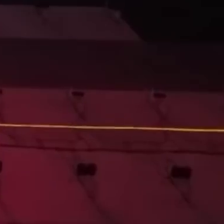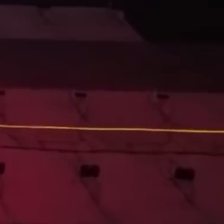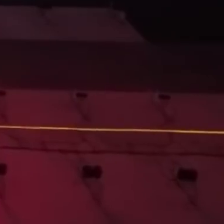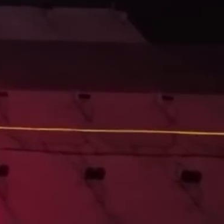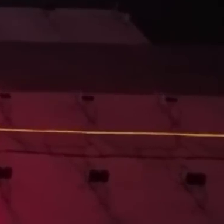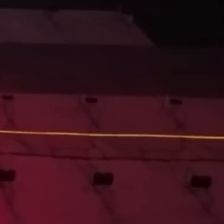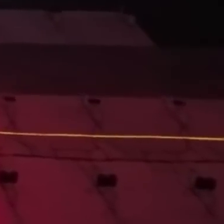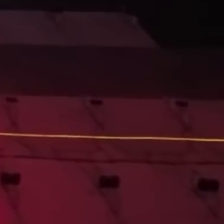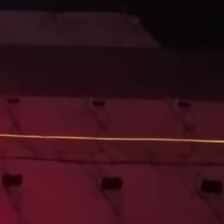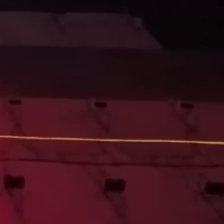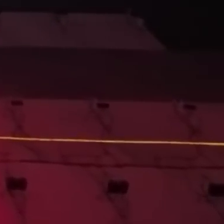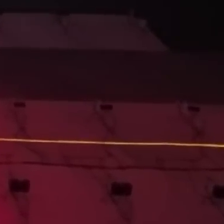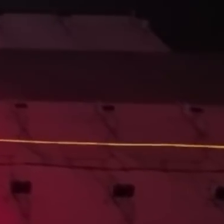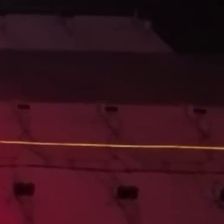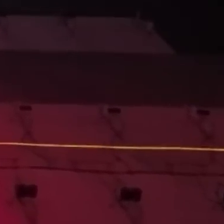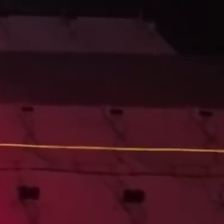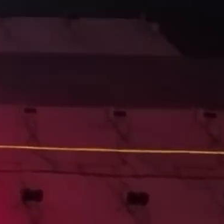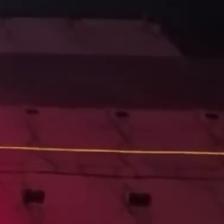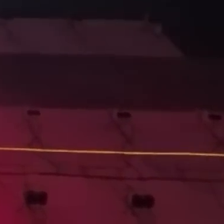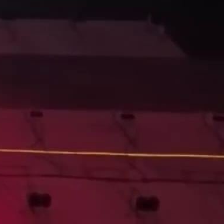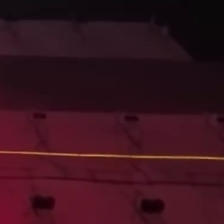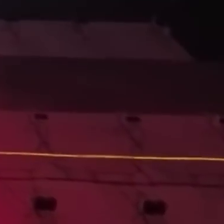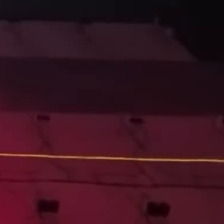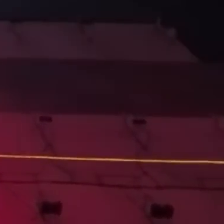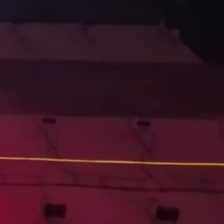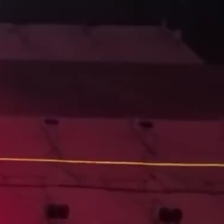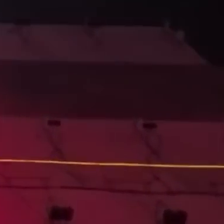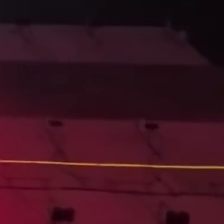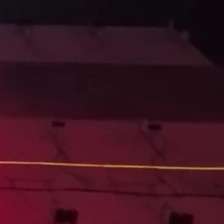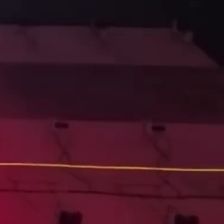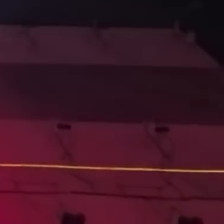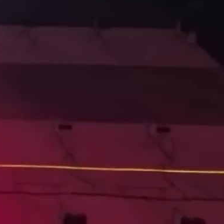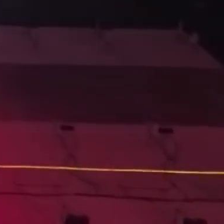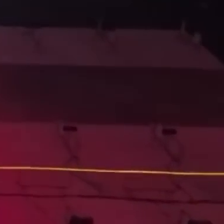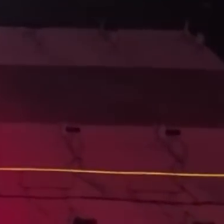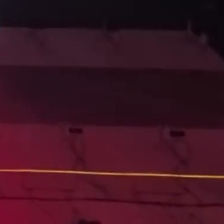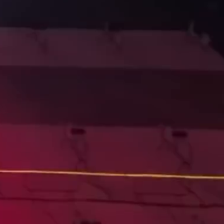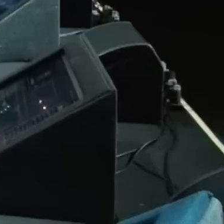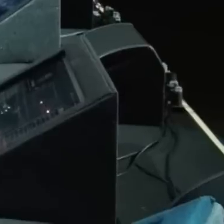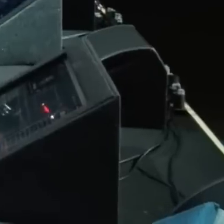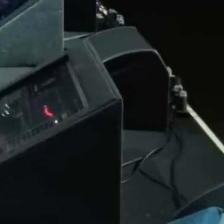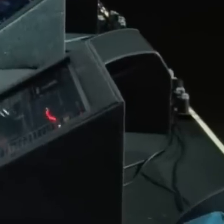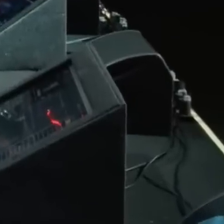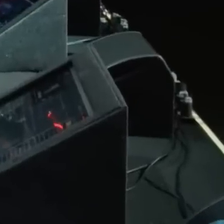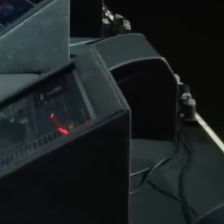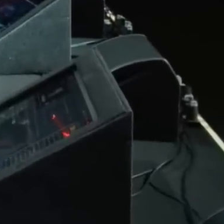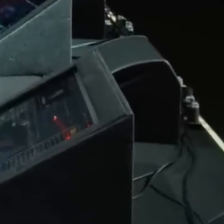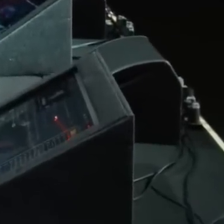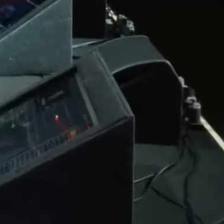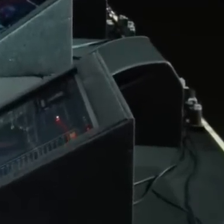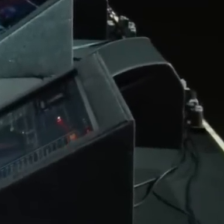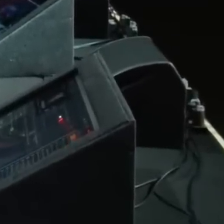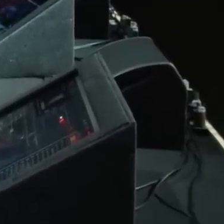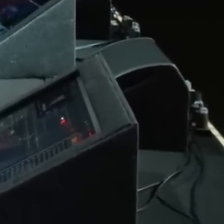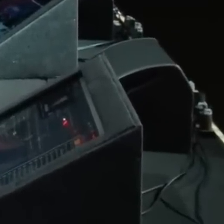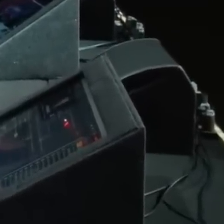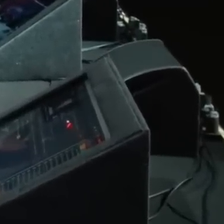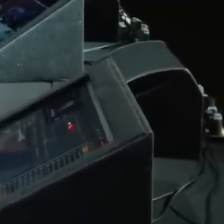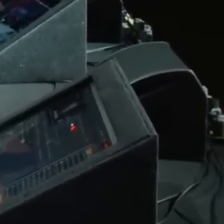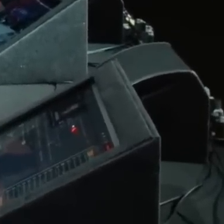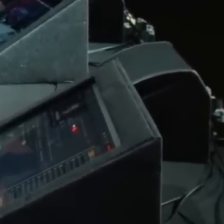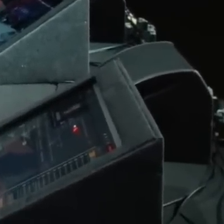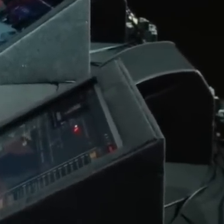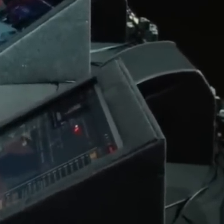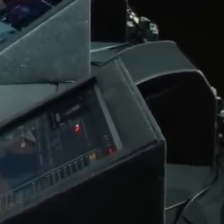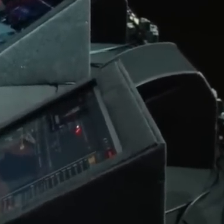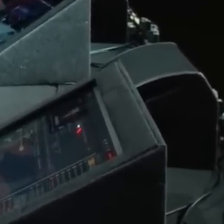cantam essa canção. Seja bem-vindo, Espírito Santo. Esse é Teu lugar. Toma Tua morada, Pai. Vem, Jesus, és para Ti, Senhor.